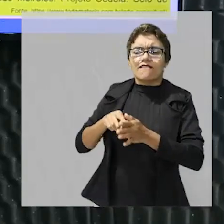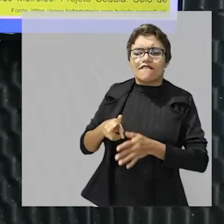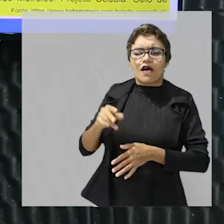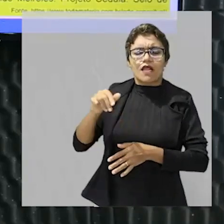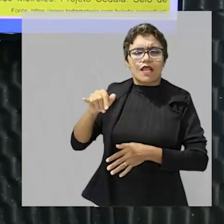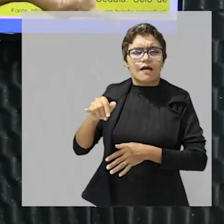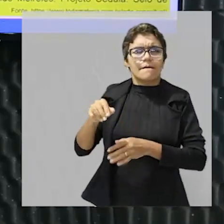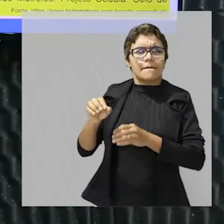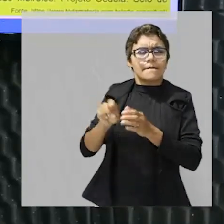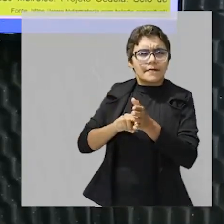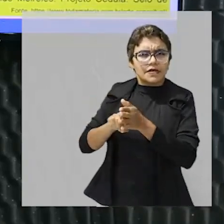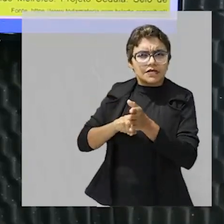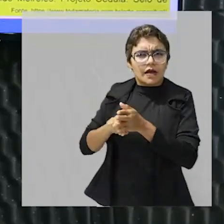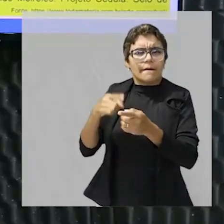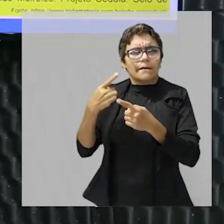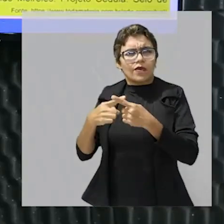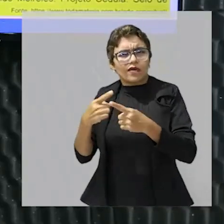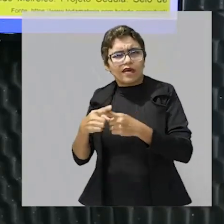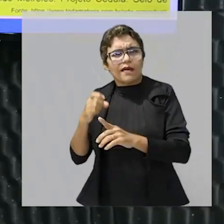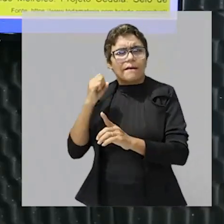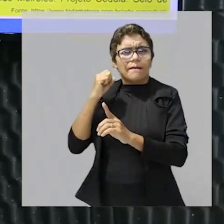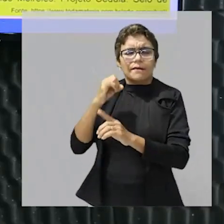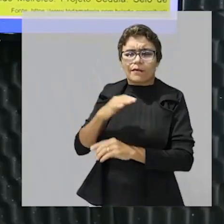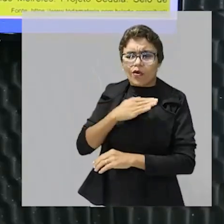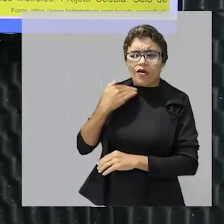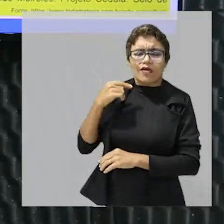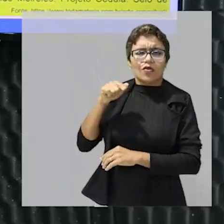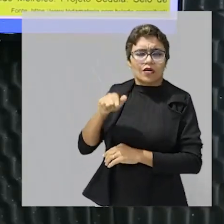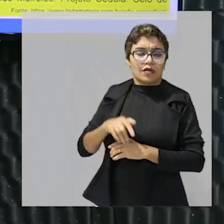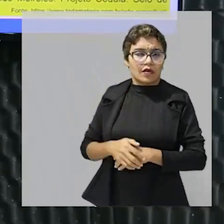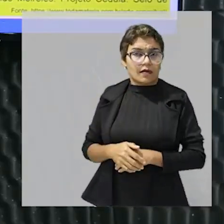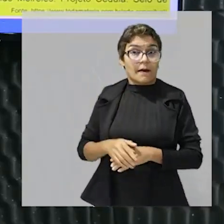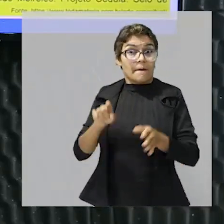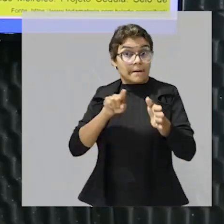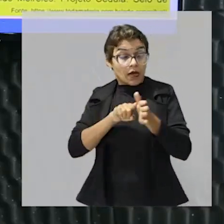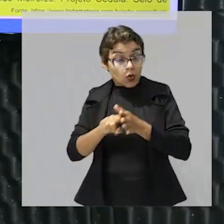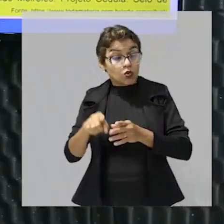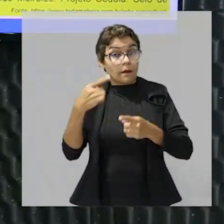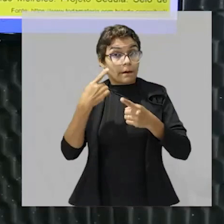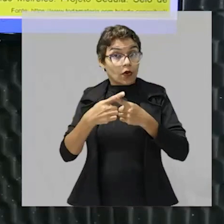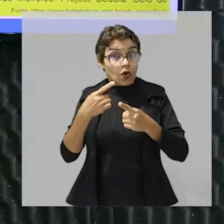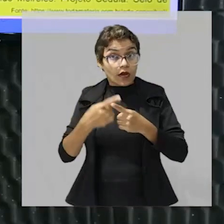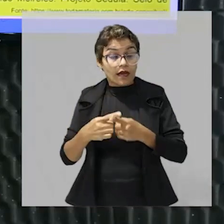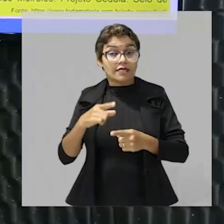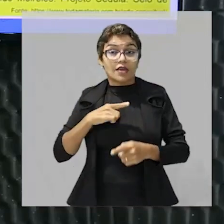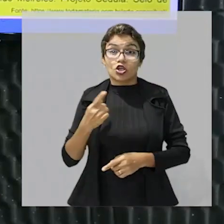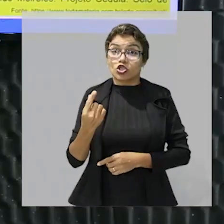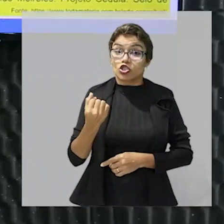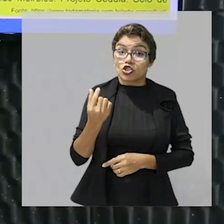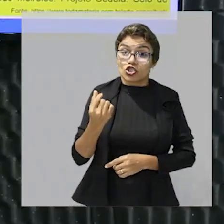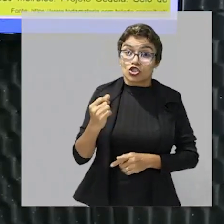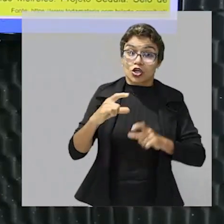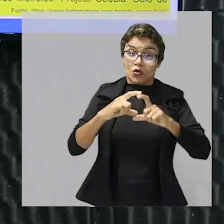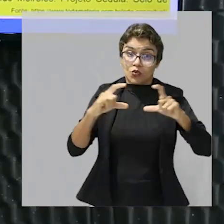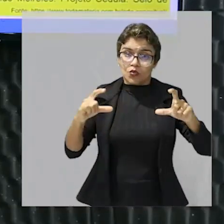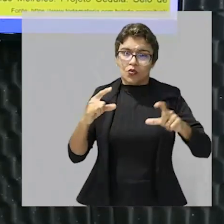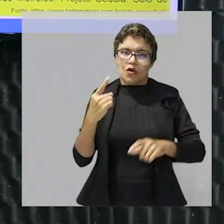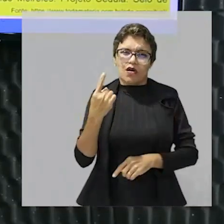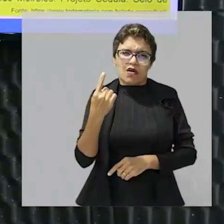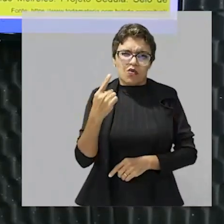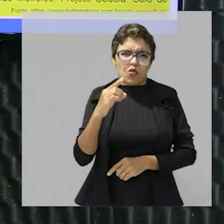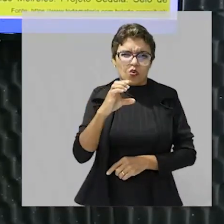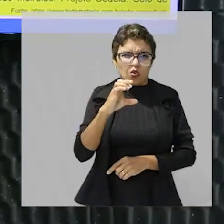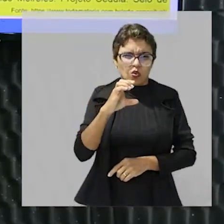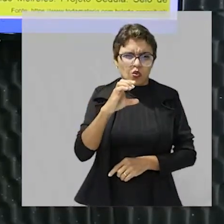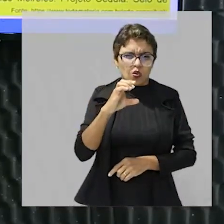questionar por que ele foi morto. Aí eu volto na obra. Aí eu questiono por que a obra tem uma cédula de um cruzeiro, que era um